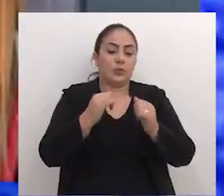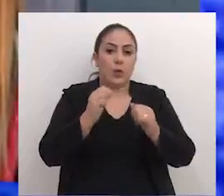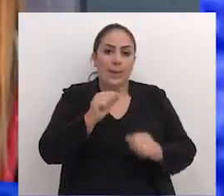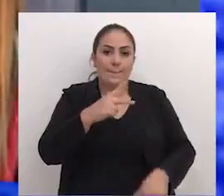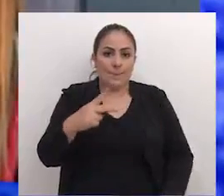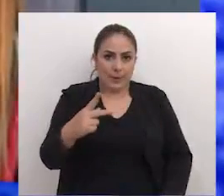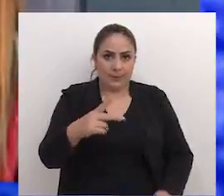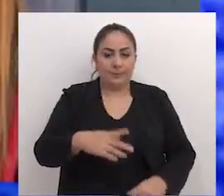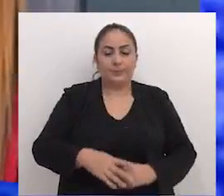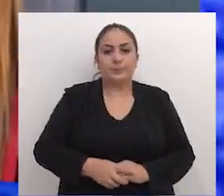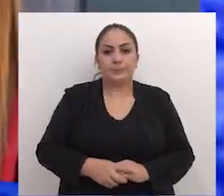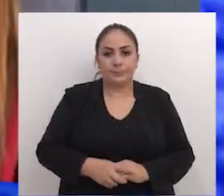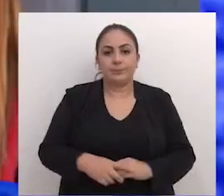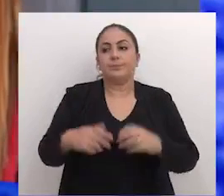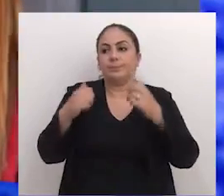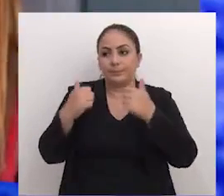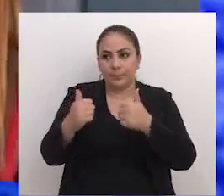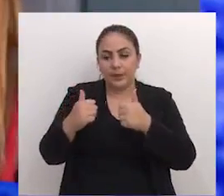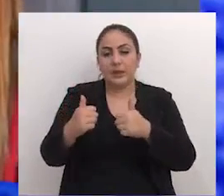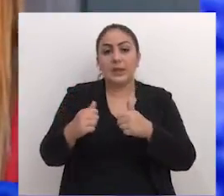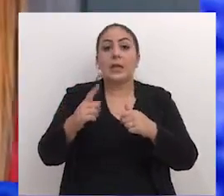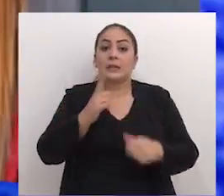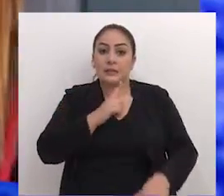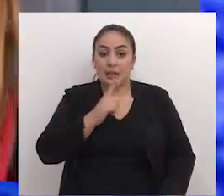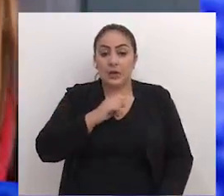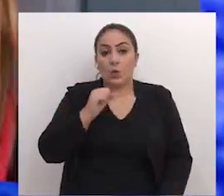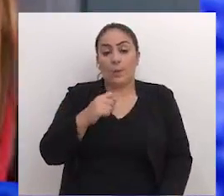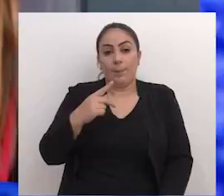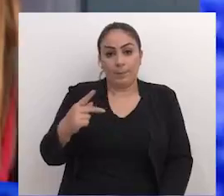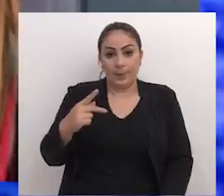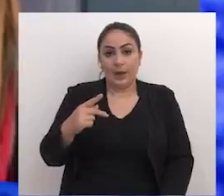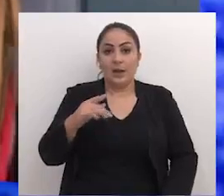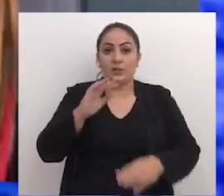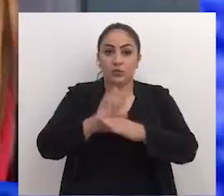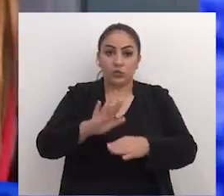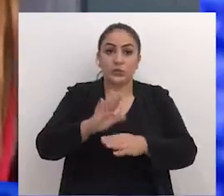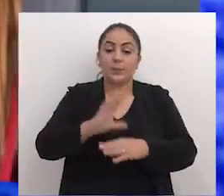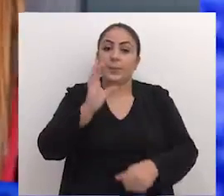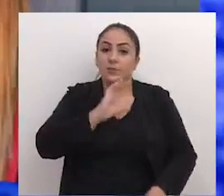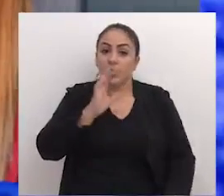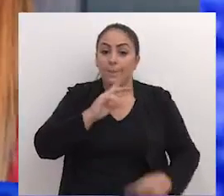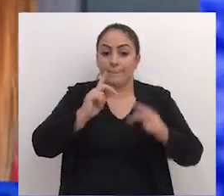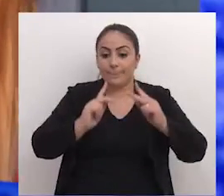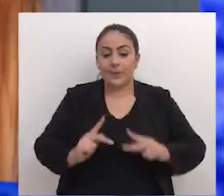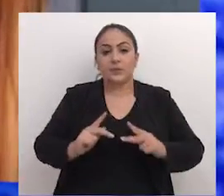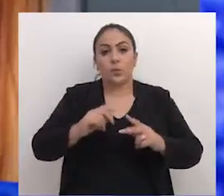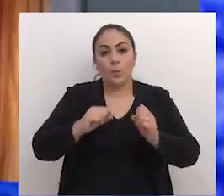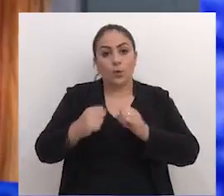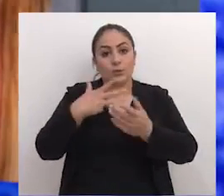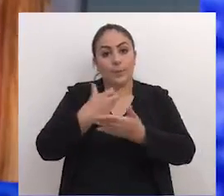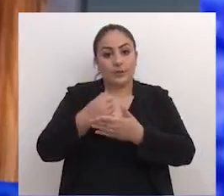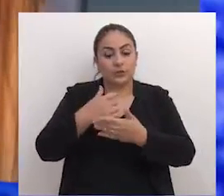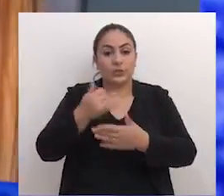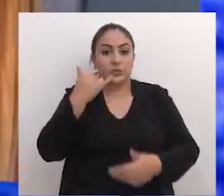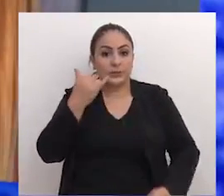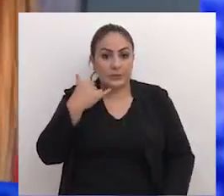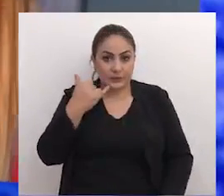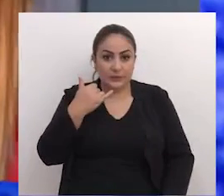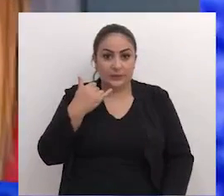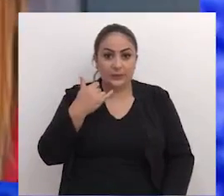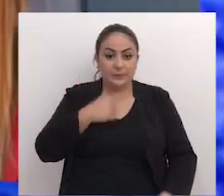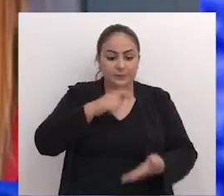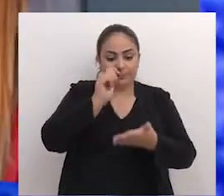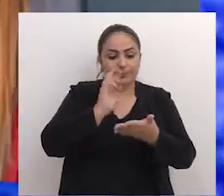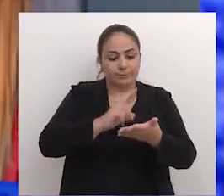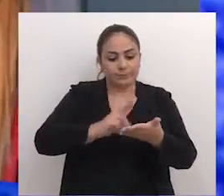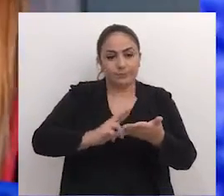do aplicativo, né? Exatamente. Existe o aplicativo do auxílio emergencial, onde a pessoa pode estar baixando o celular,